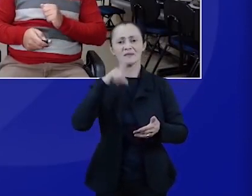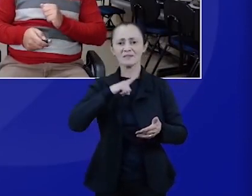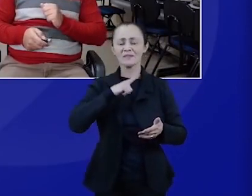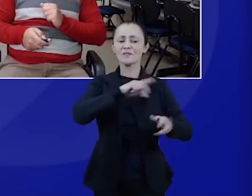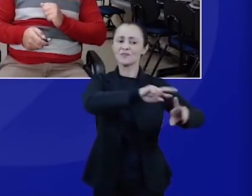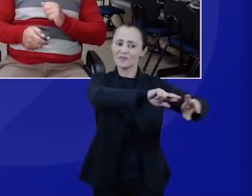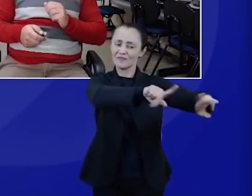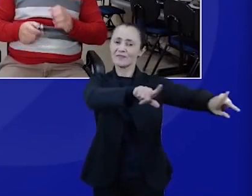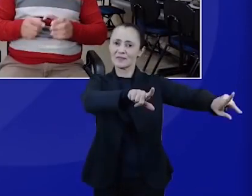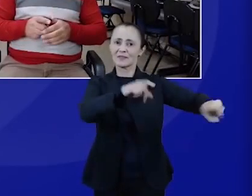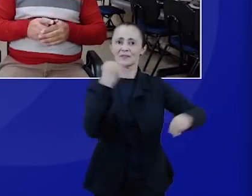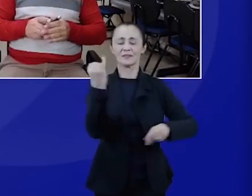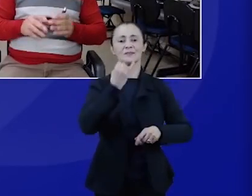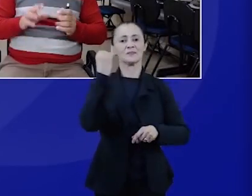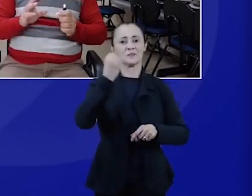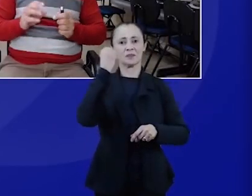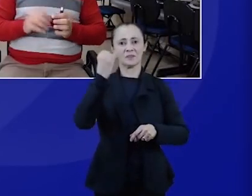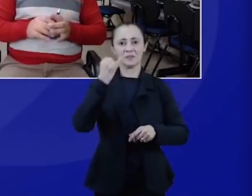diverso.